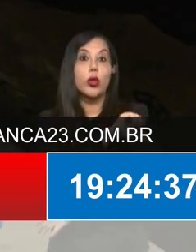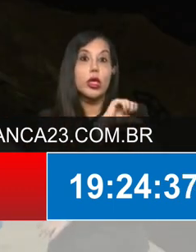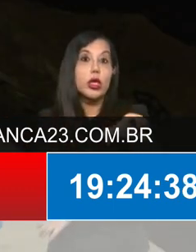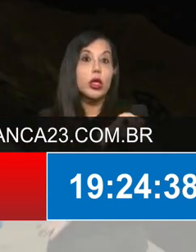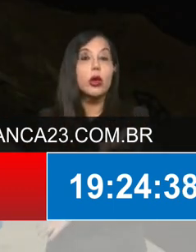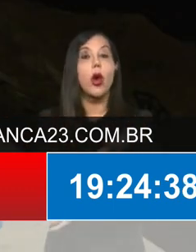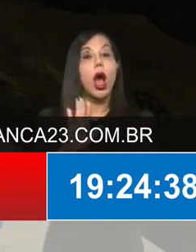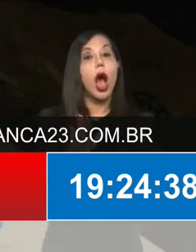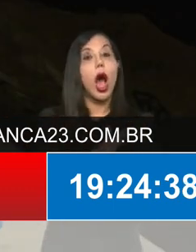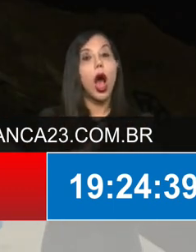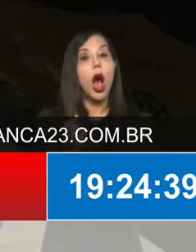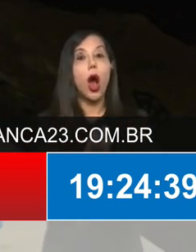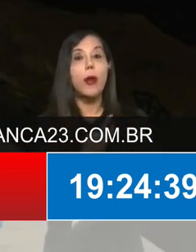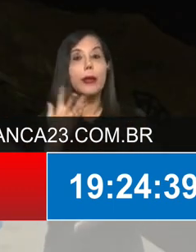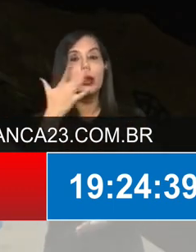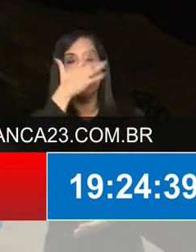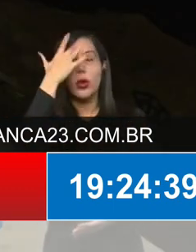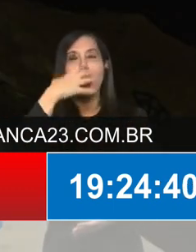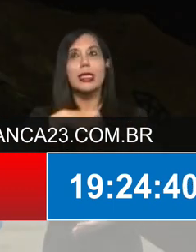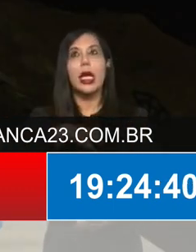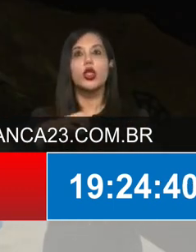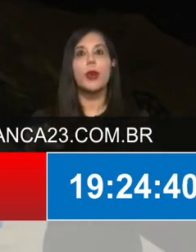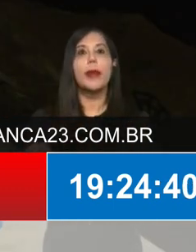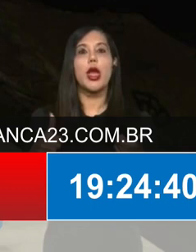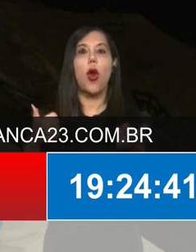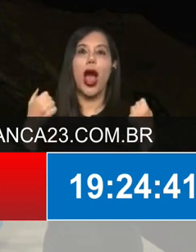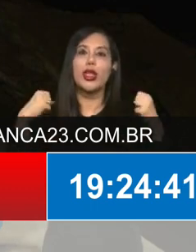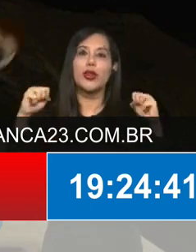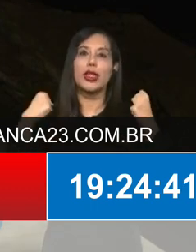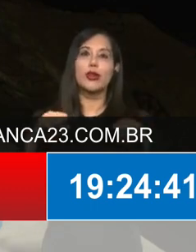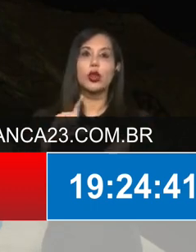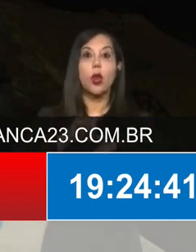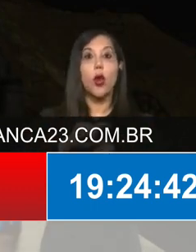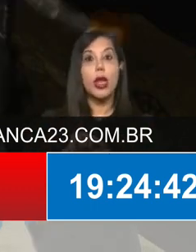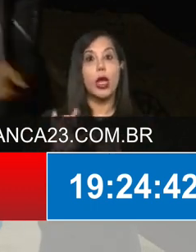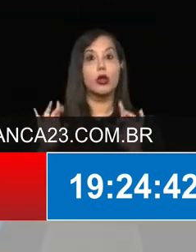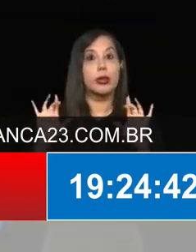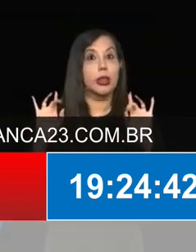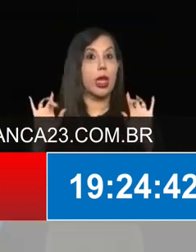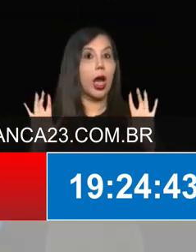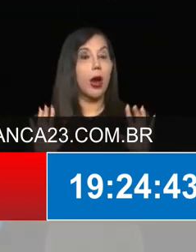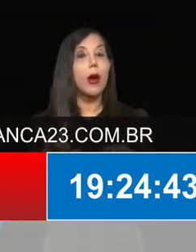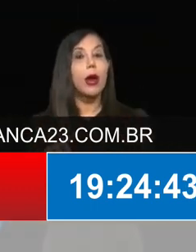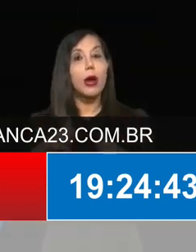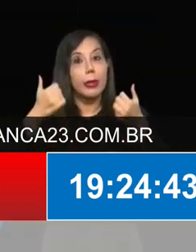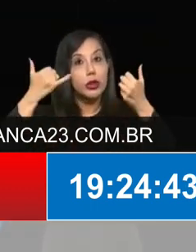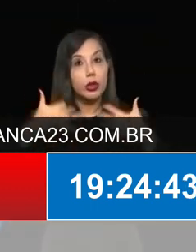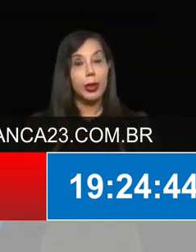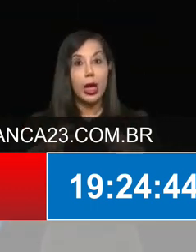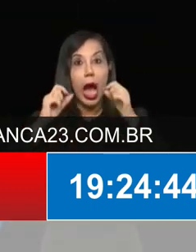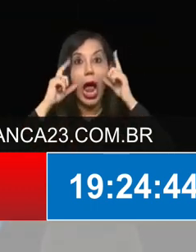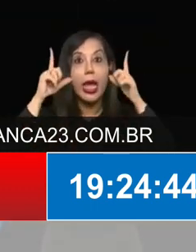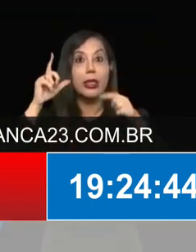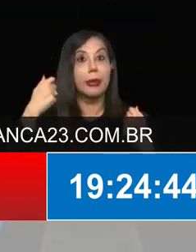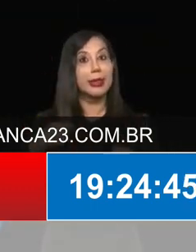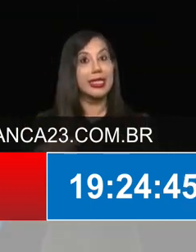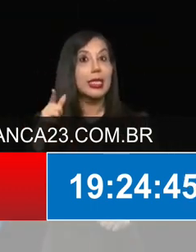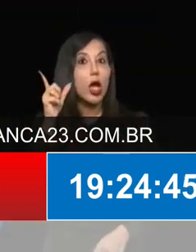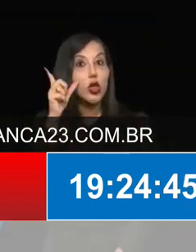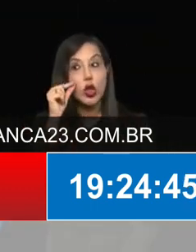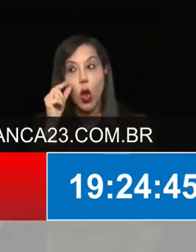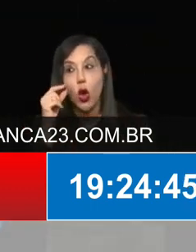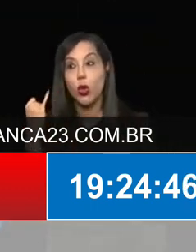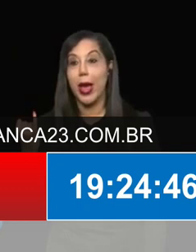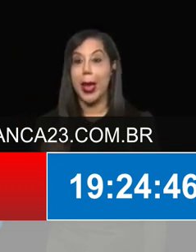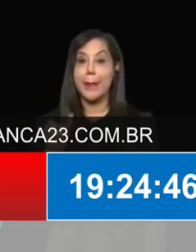pessoas podem se sentir melhor fazendo atividades físicas em horários específicos. Mas ele alerta que o sono também é